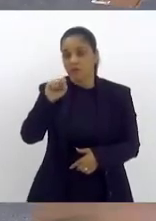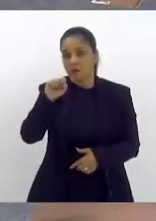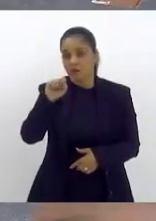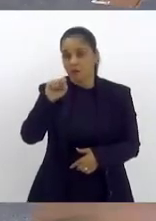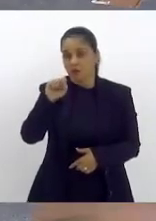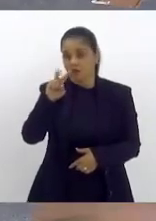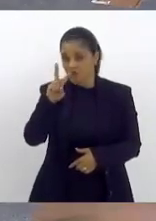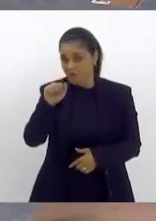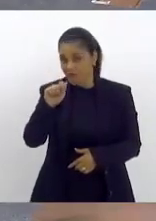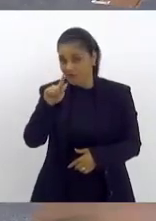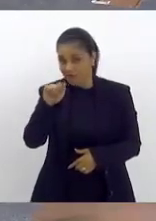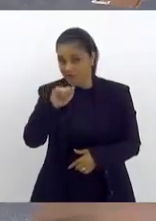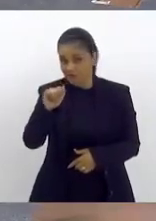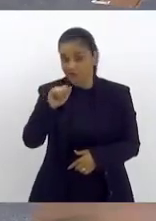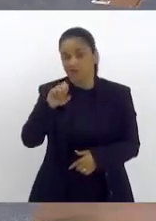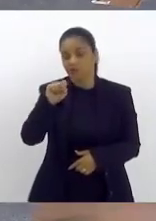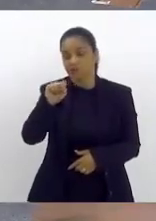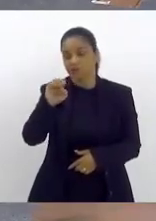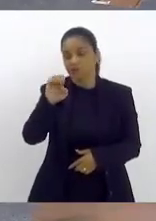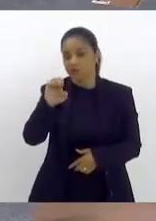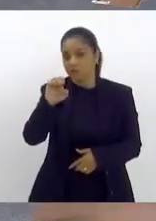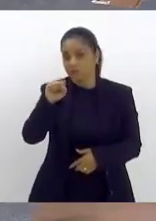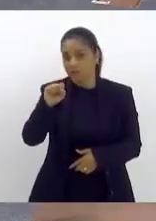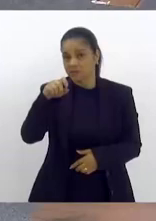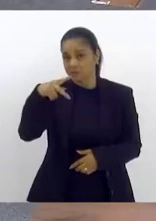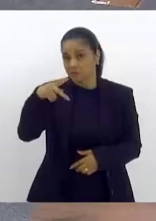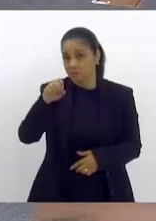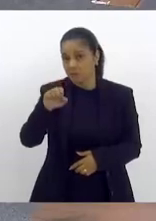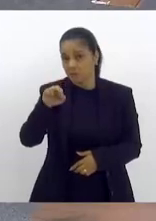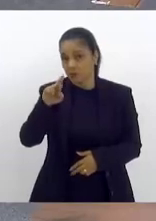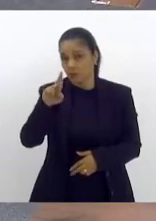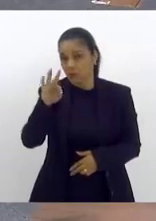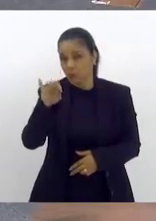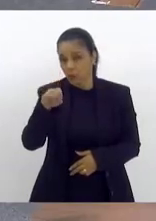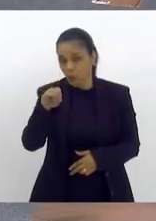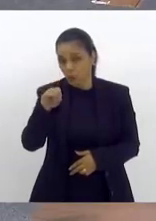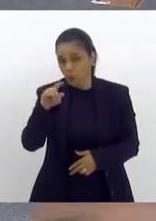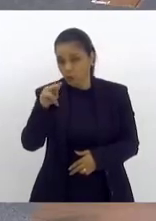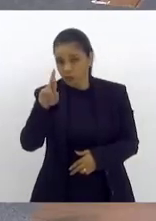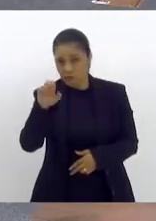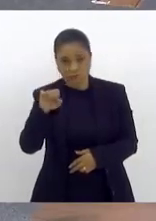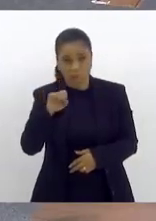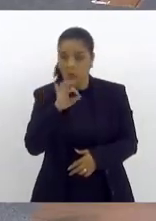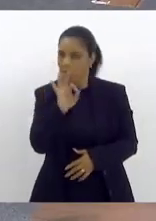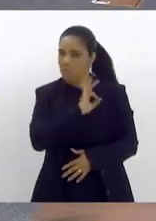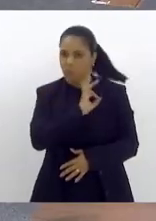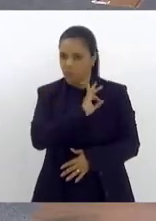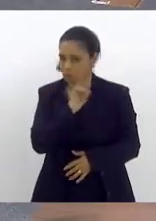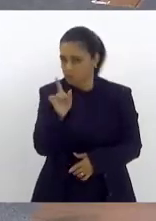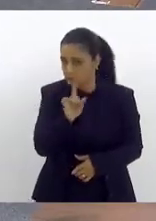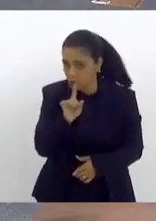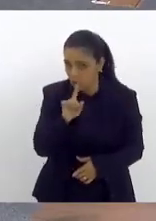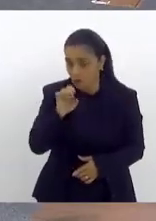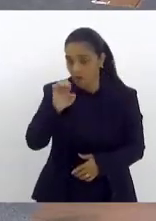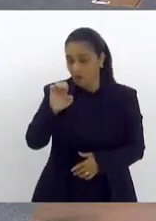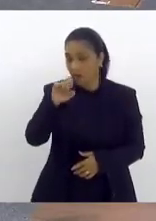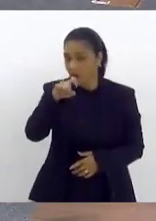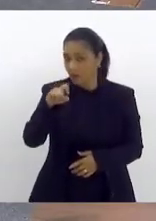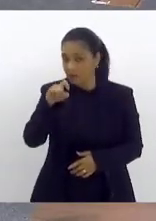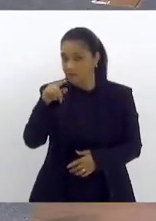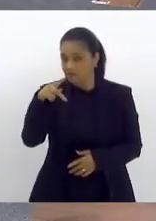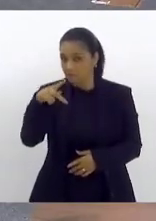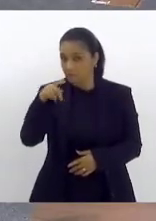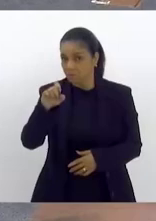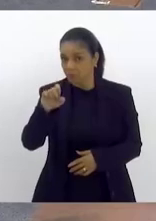Por que que a SEDUC não convoca? Para deixar claro, inspetor não é polícia. Não é para fazer papel de polícia. É